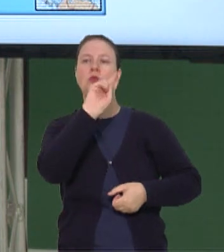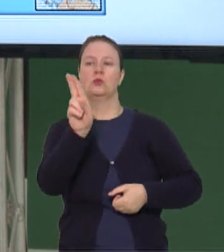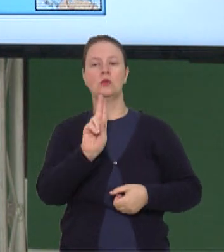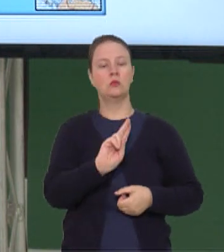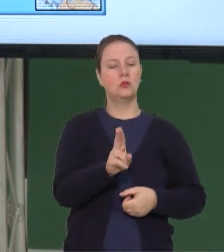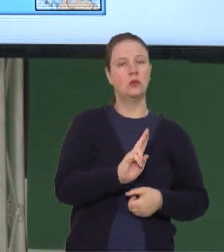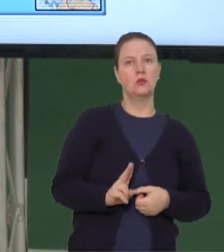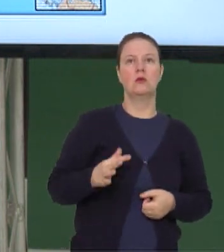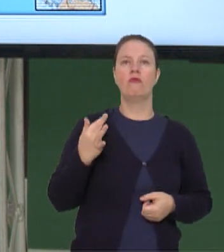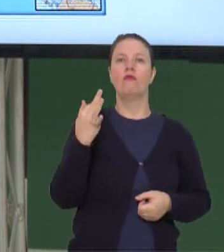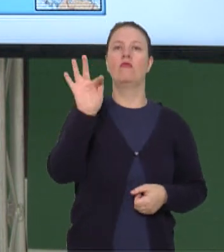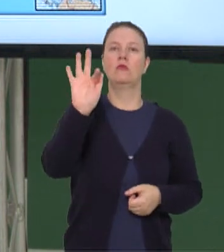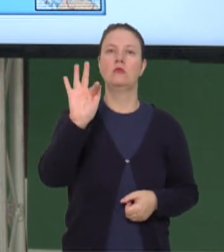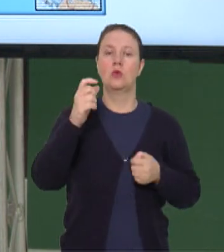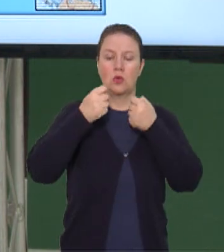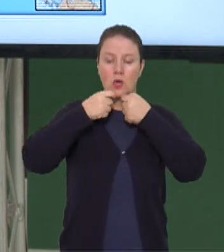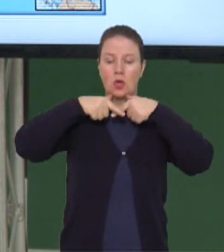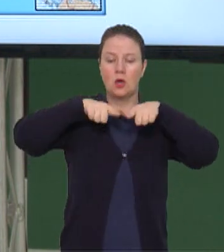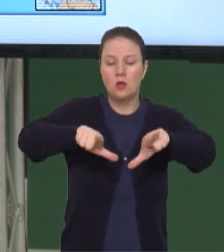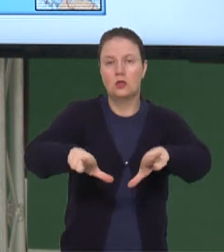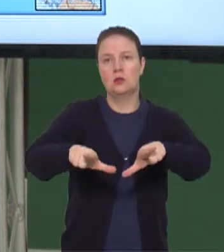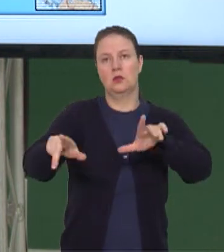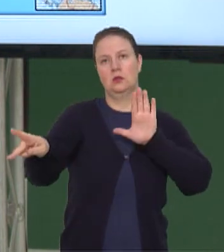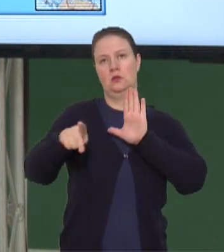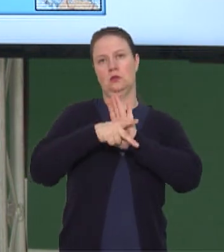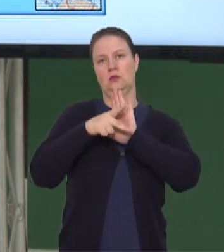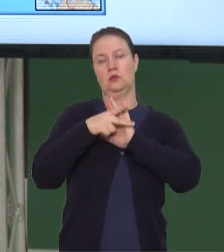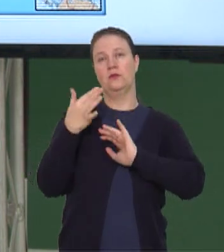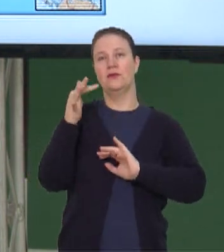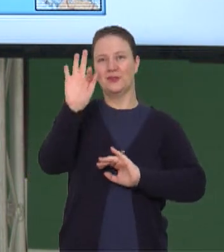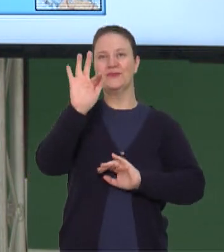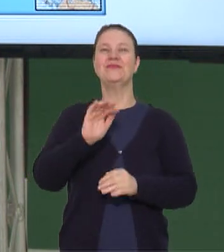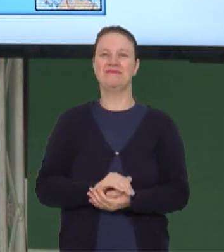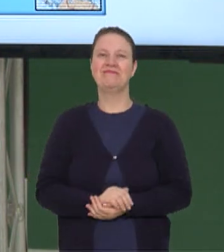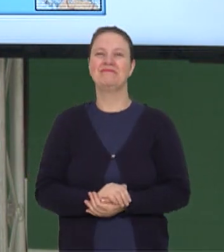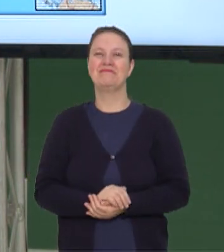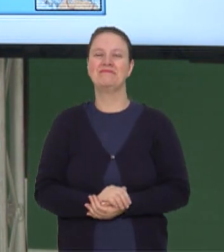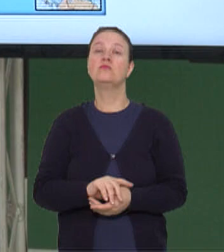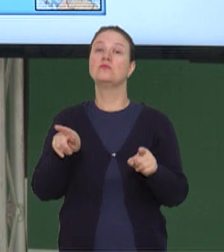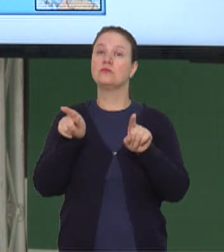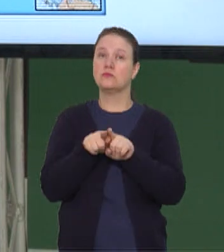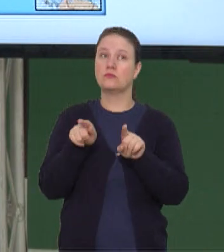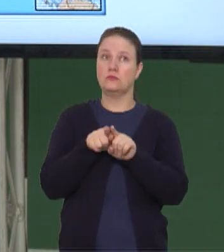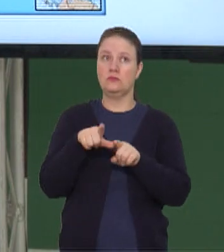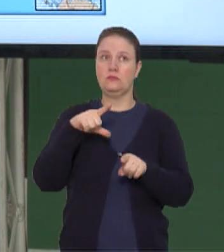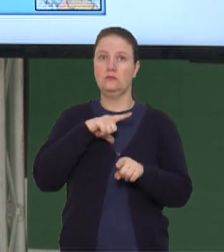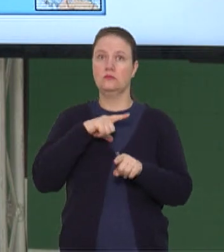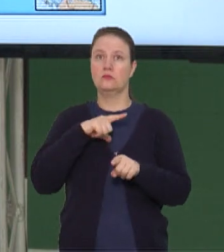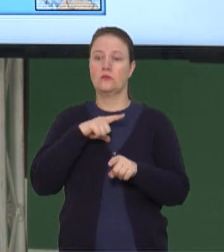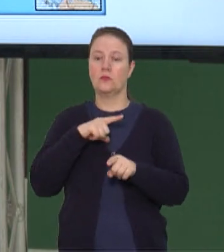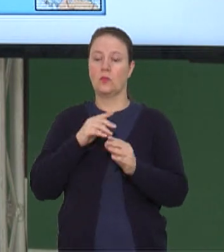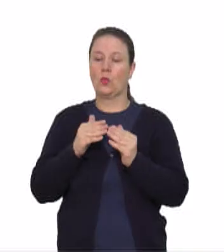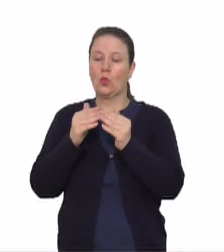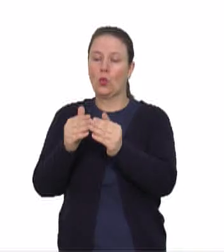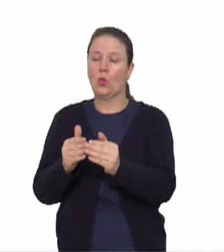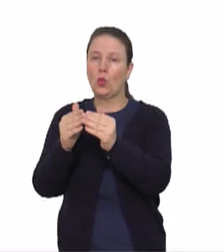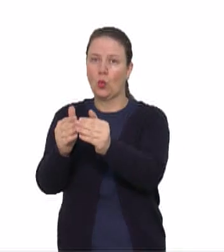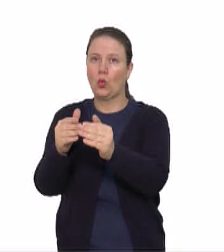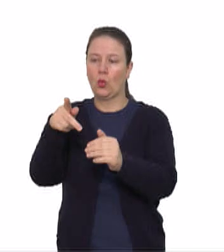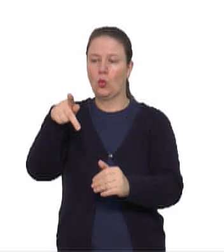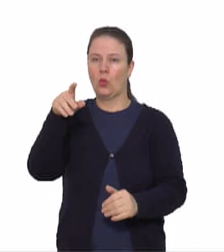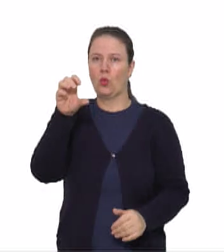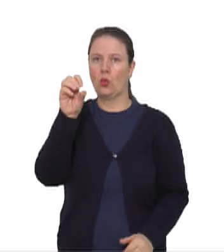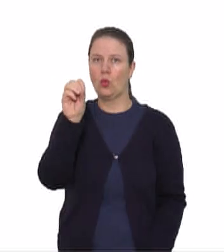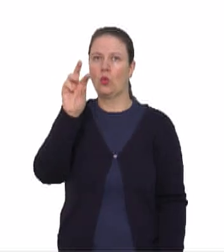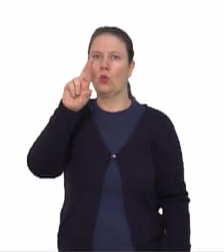e a língua dos haitianos é o francês, tá? Então a gente tem aqui o Porto de Príncipe, que é o principal porto